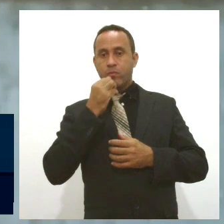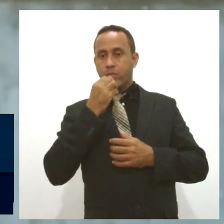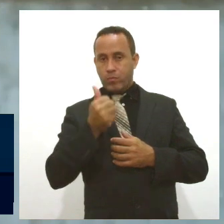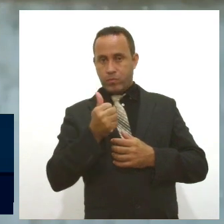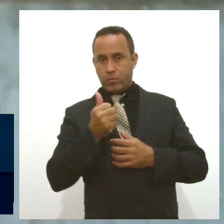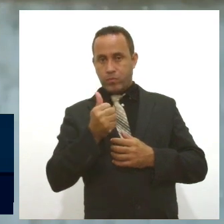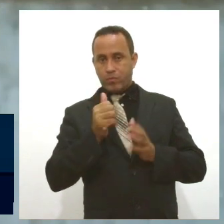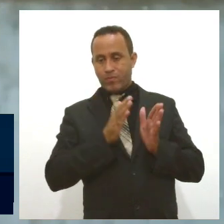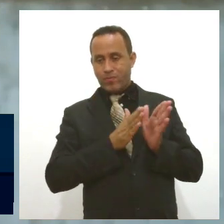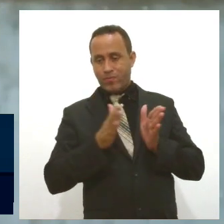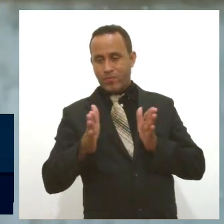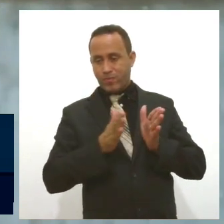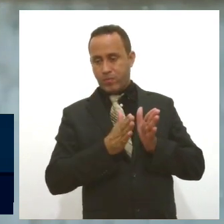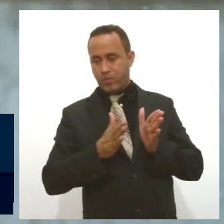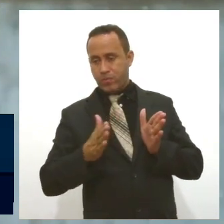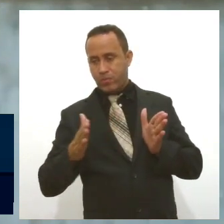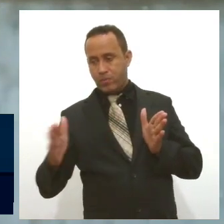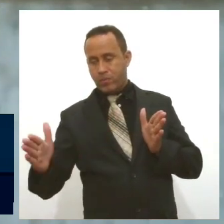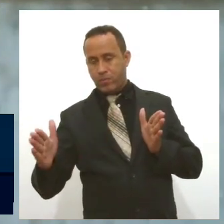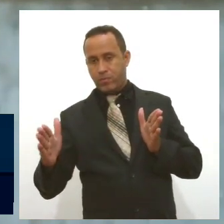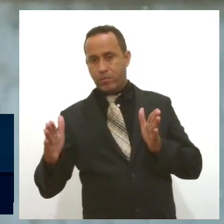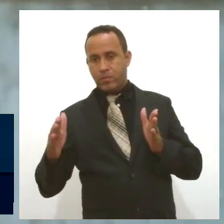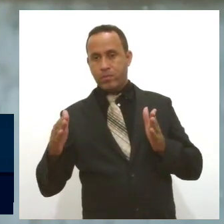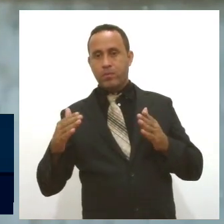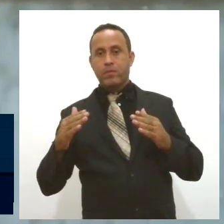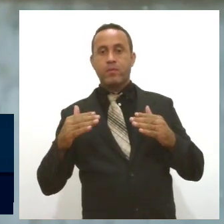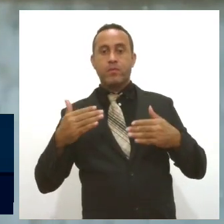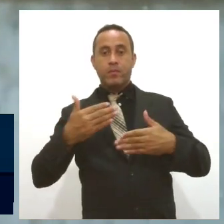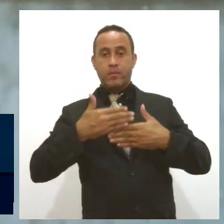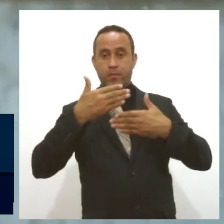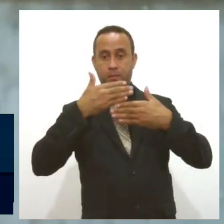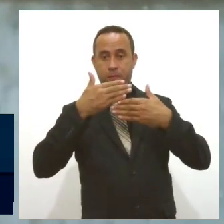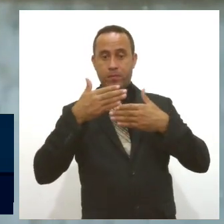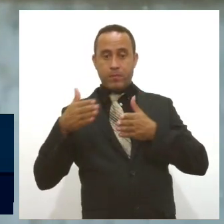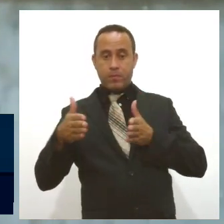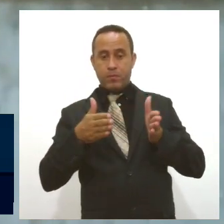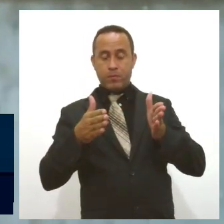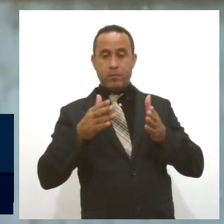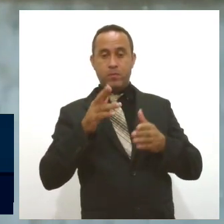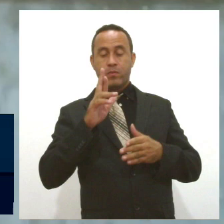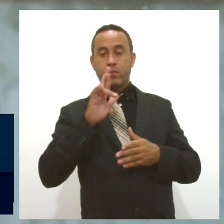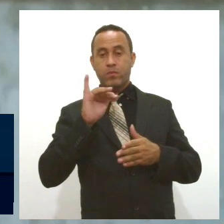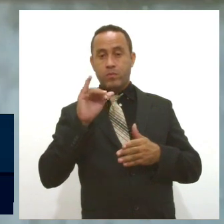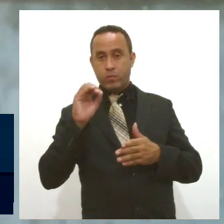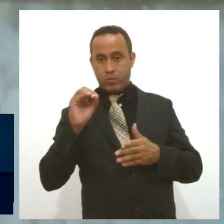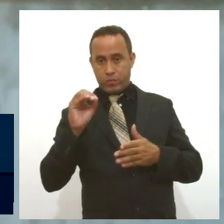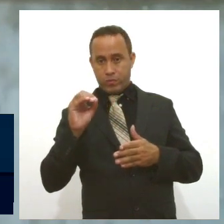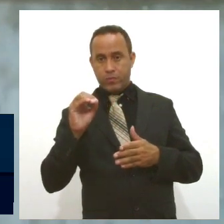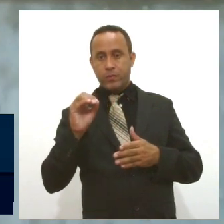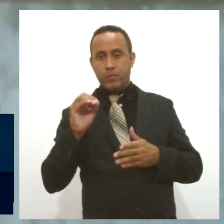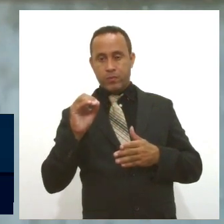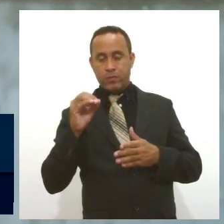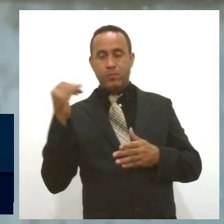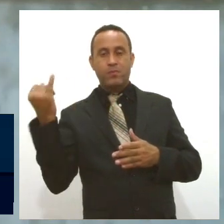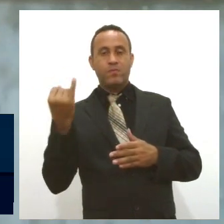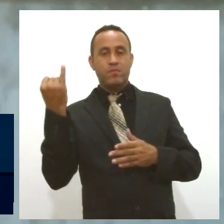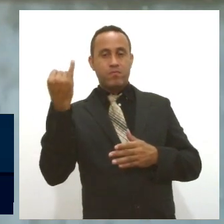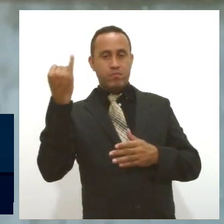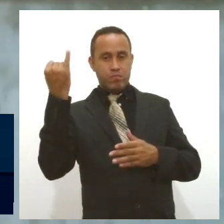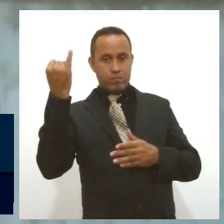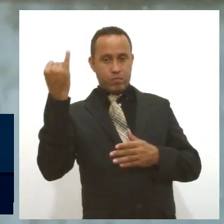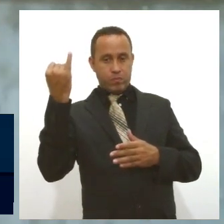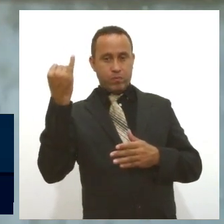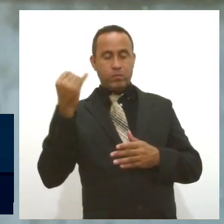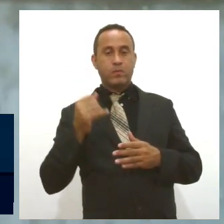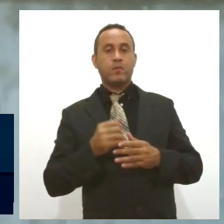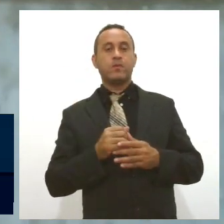médio e longo prazo, que é a barragem do Rio Vazabarris. É uma obra importantíssima, e essa obra, mais